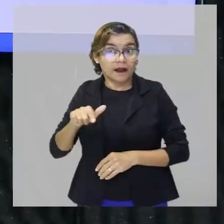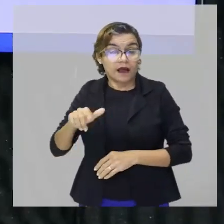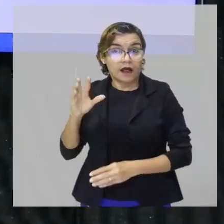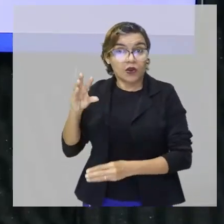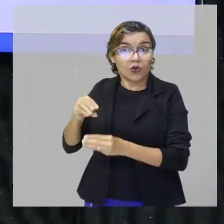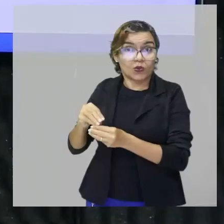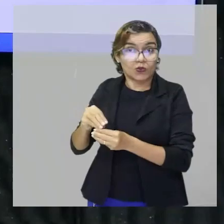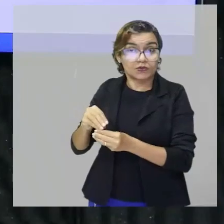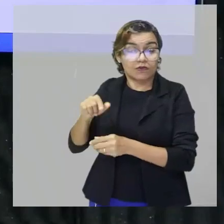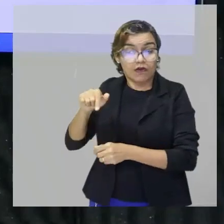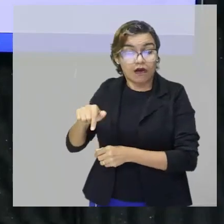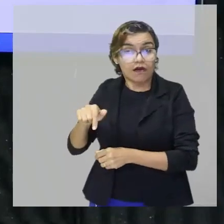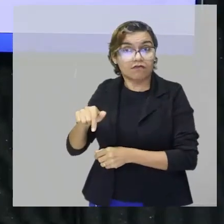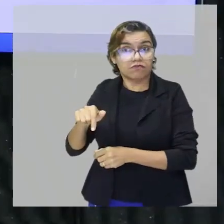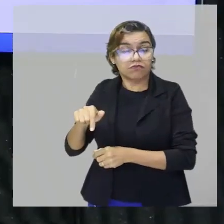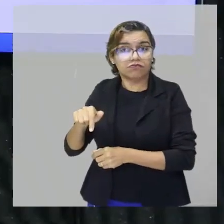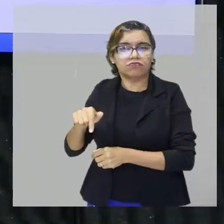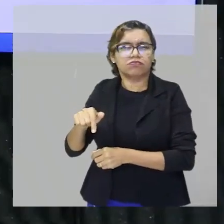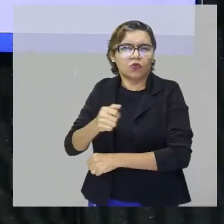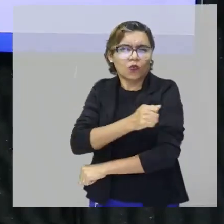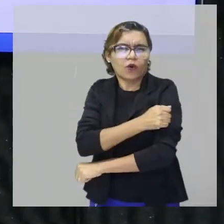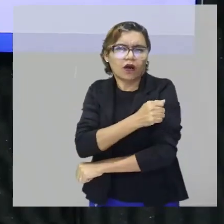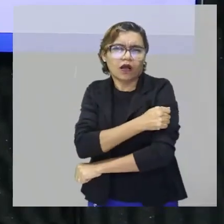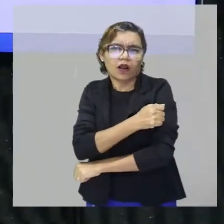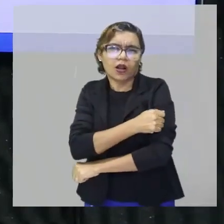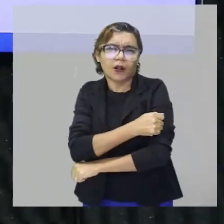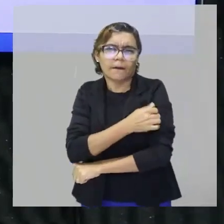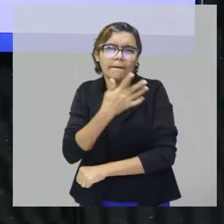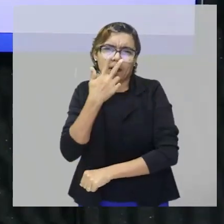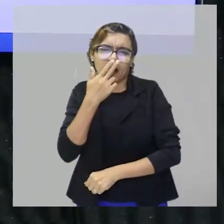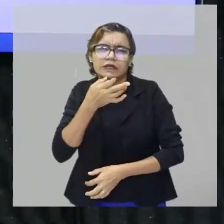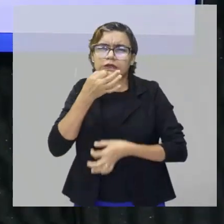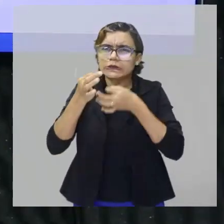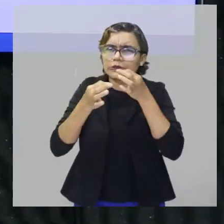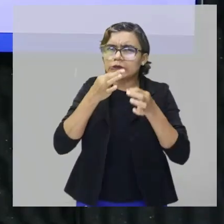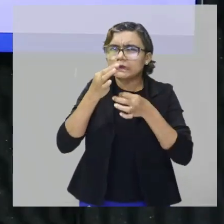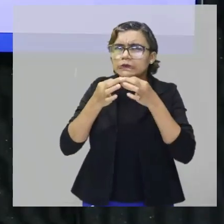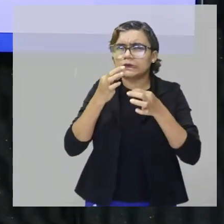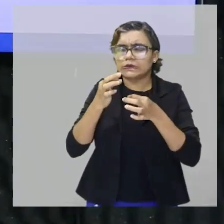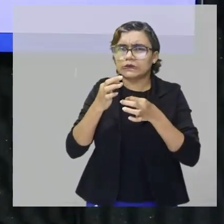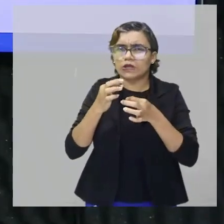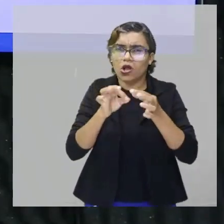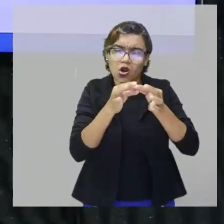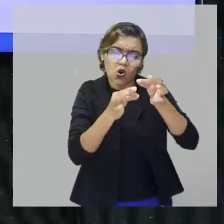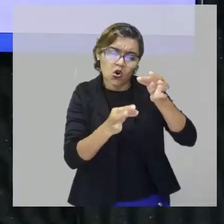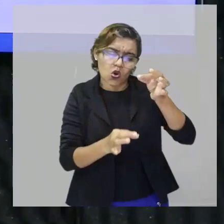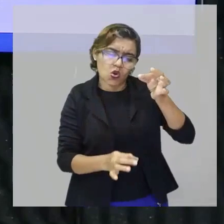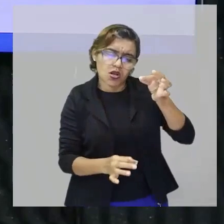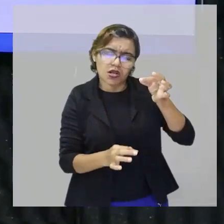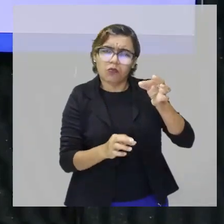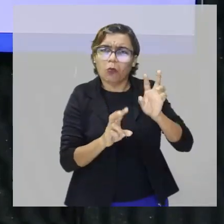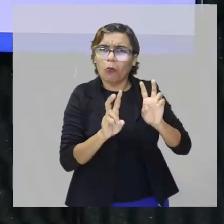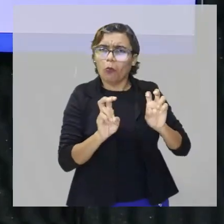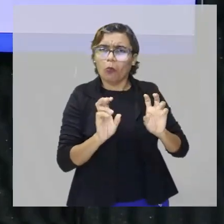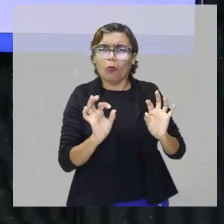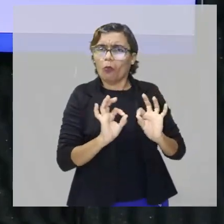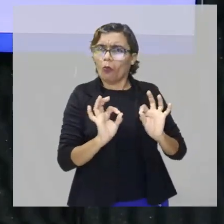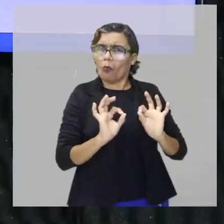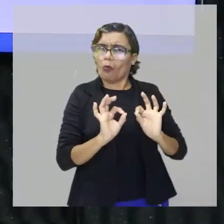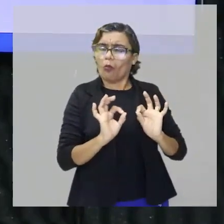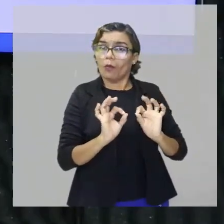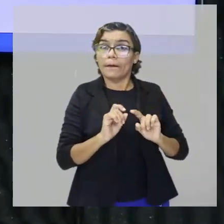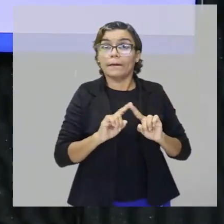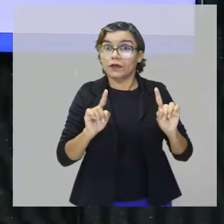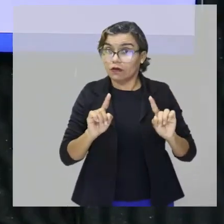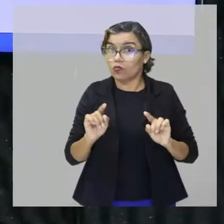o candidato vai buscar um argumento que sequer foi citado ao longo do texto. Então, muito cuidado com essa parte